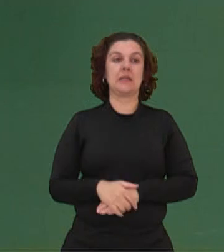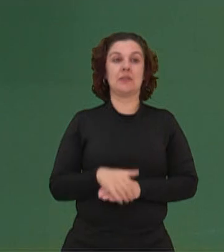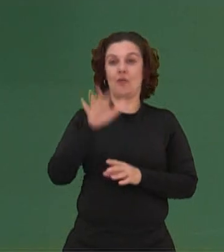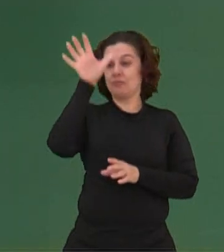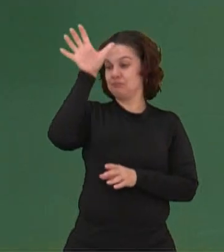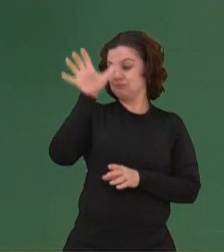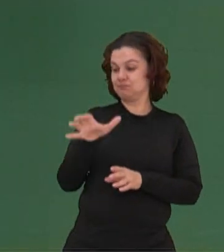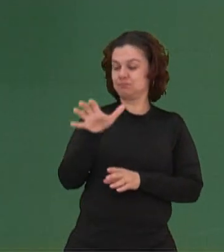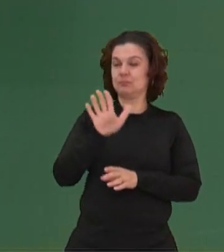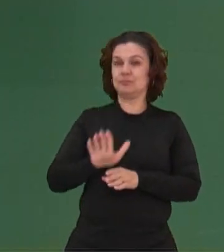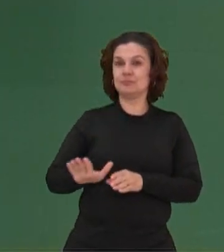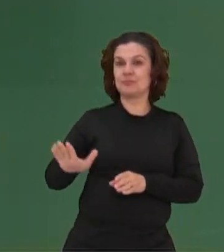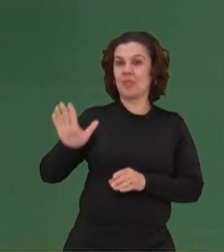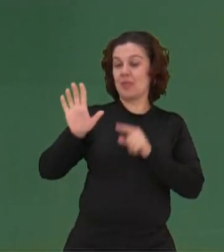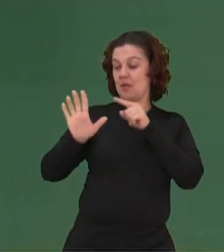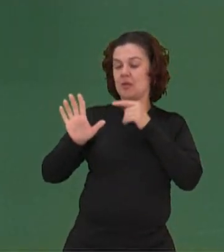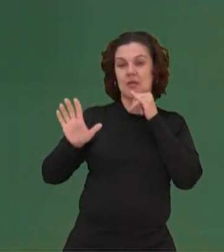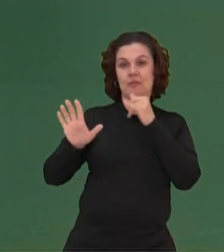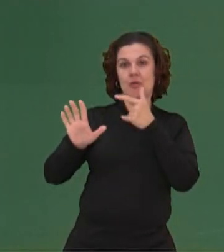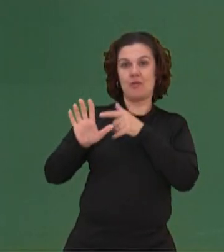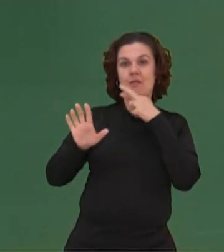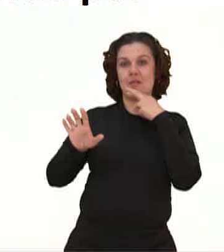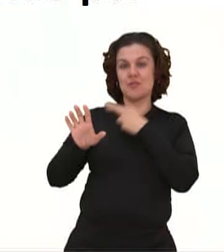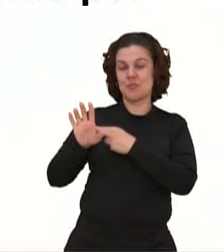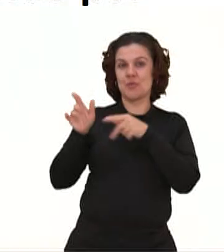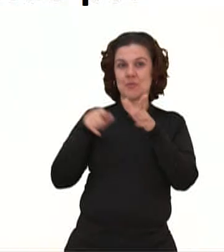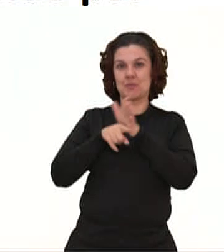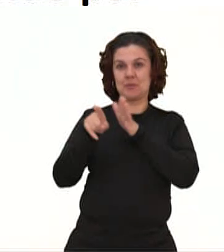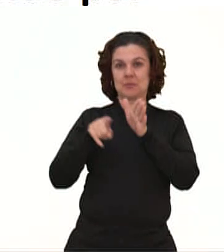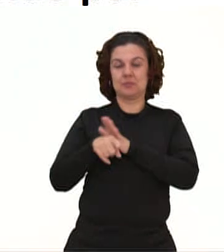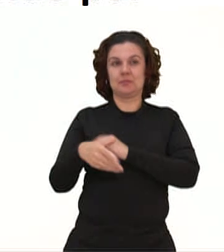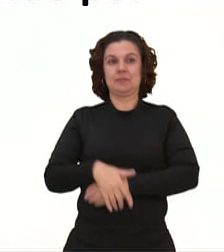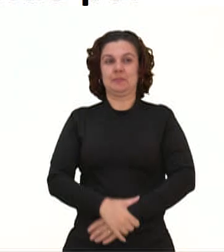dessa imagem e dessa informação, responda essa questão.